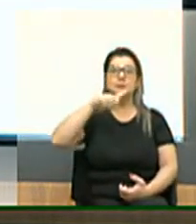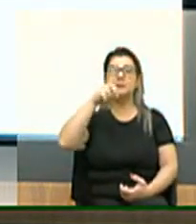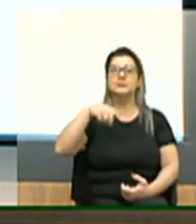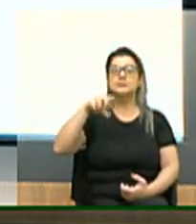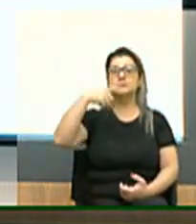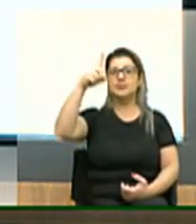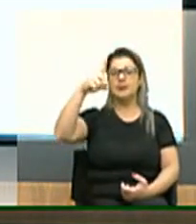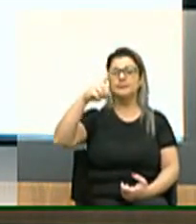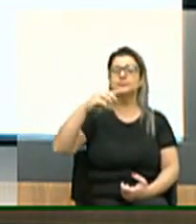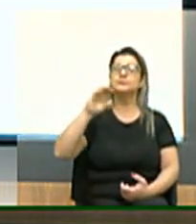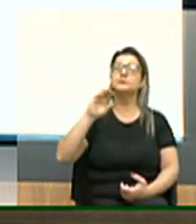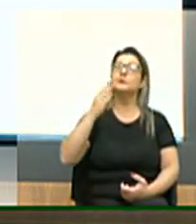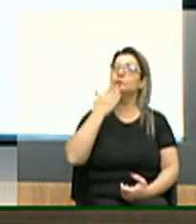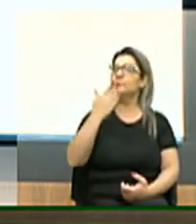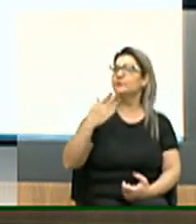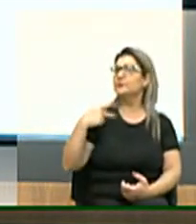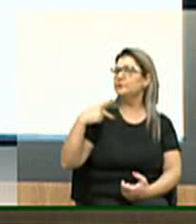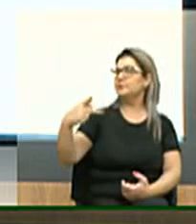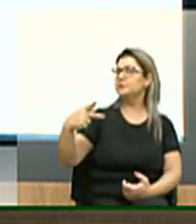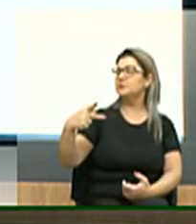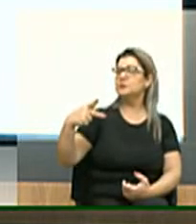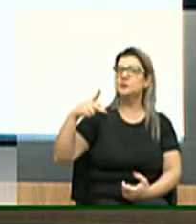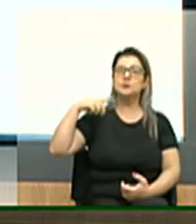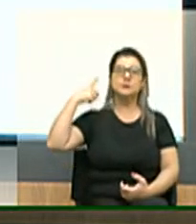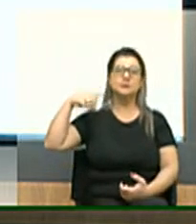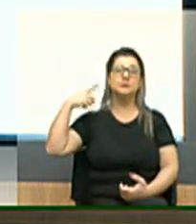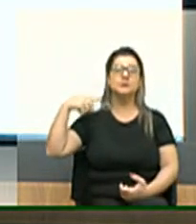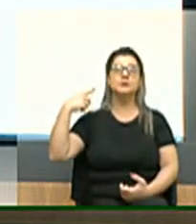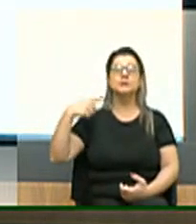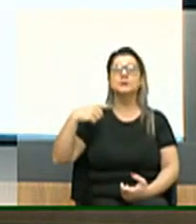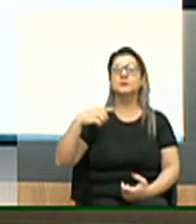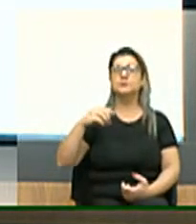Favorável, presidente. Deputado Carlos Búrigo.